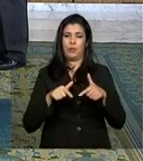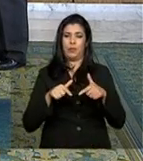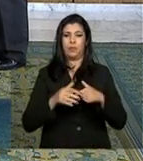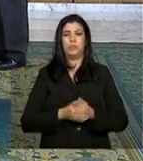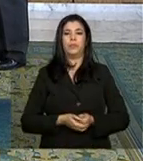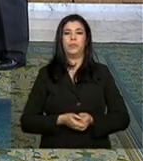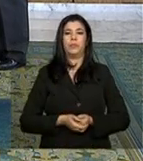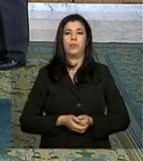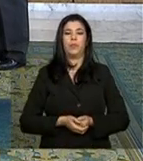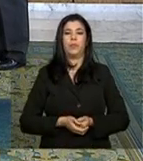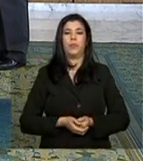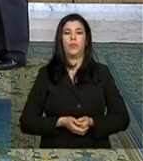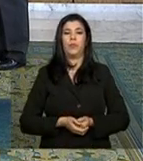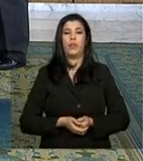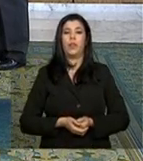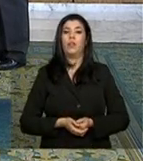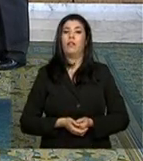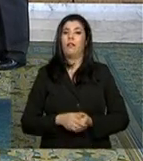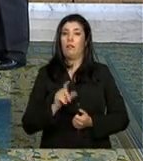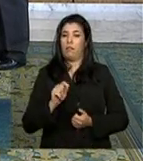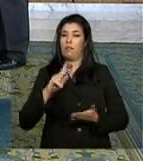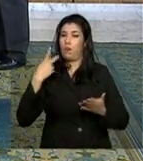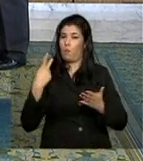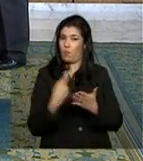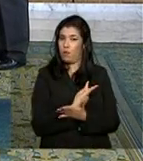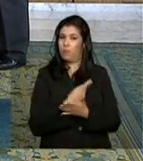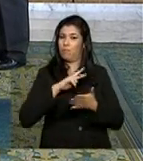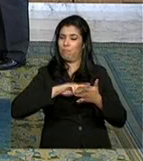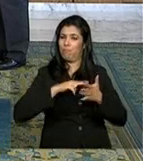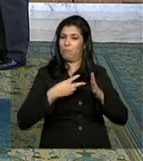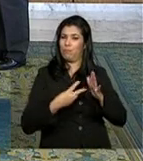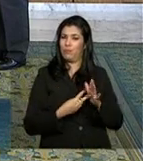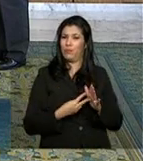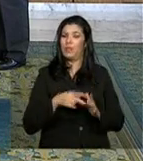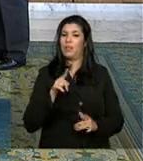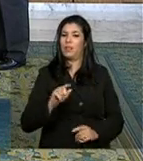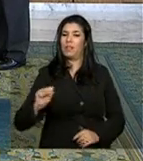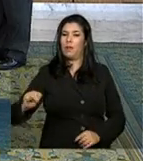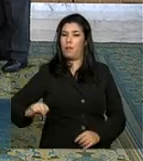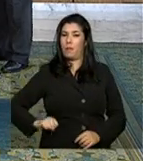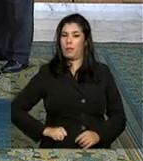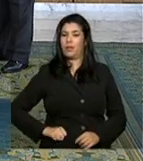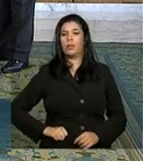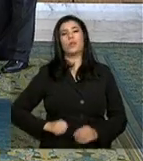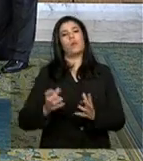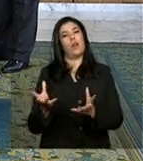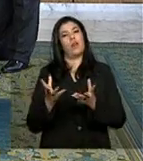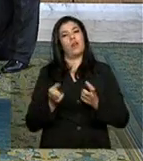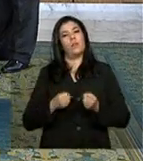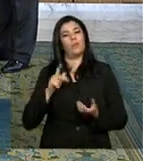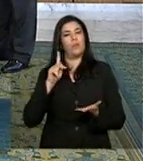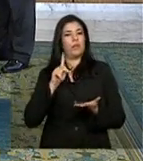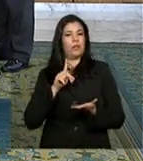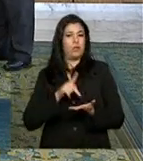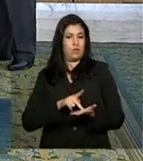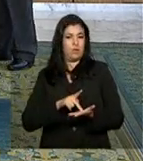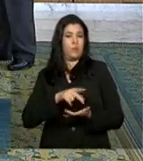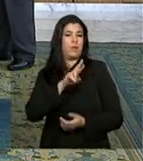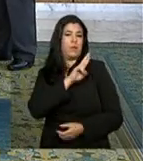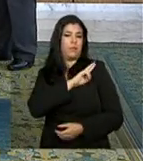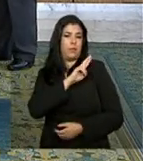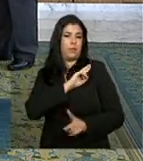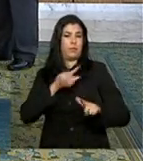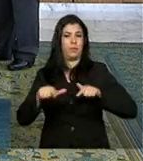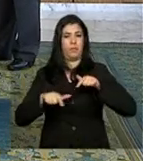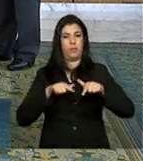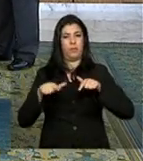E é a partir deste ato que esses embaixadores assumem oficialmente suas funções